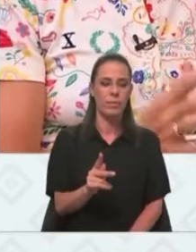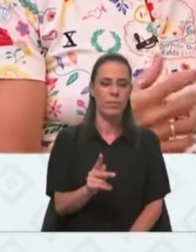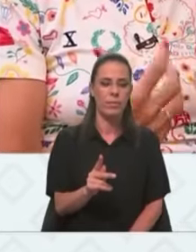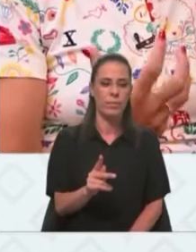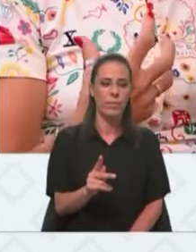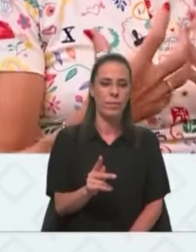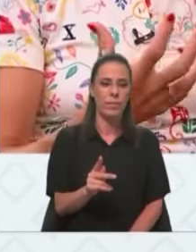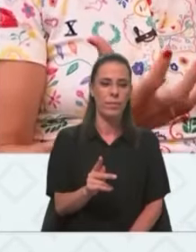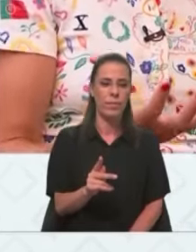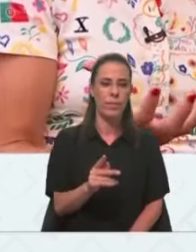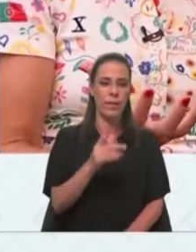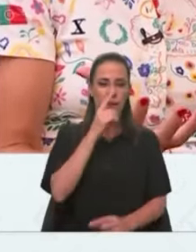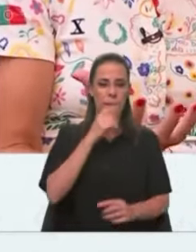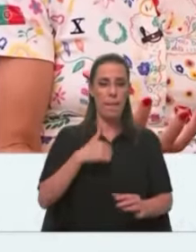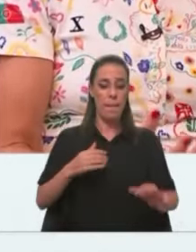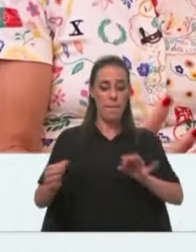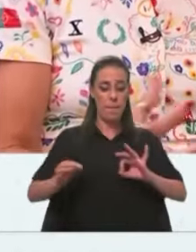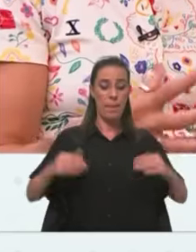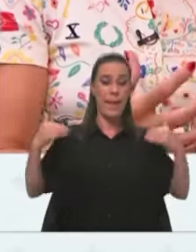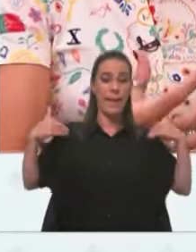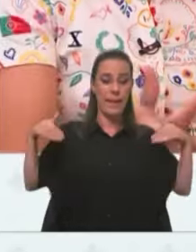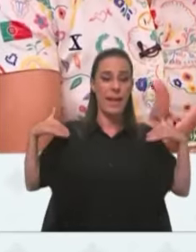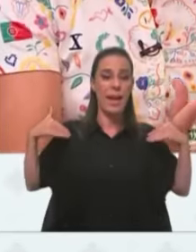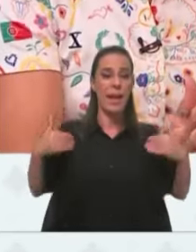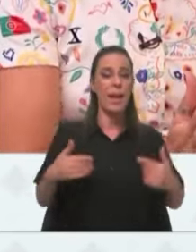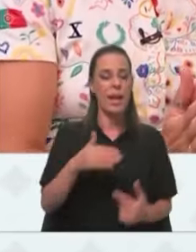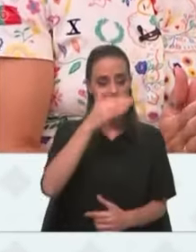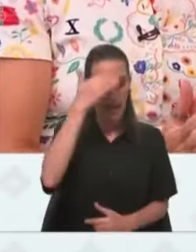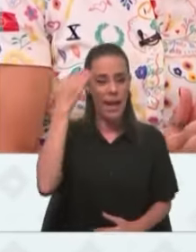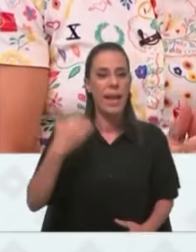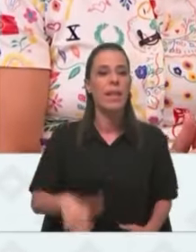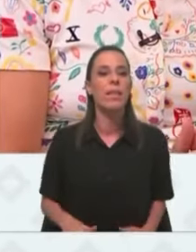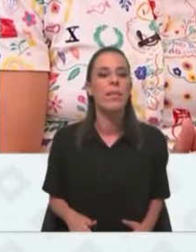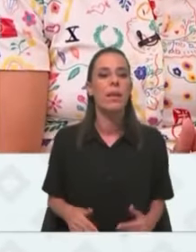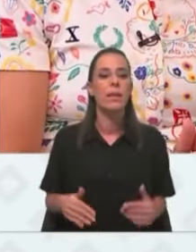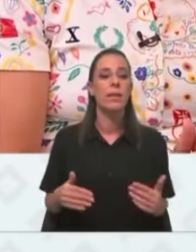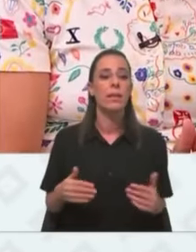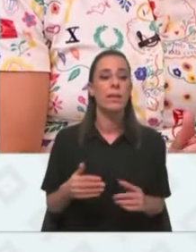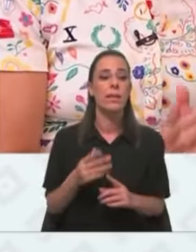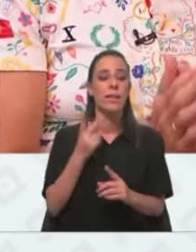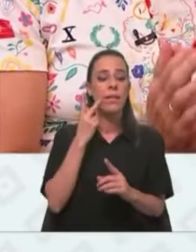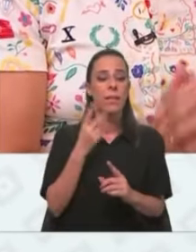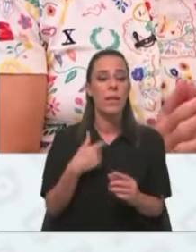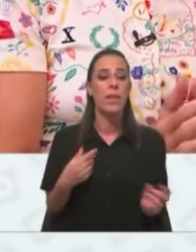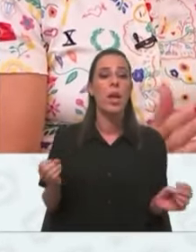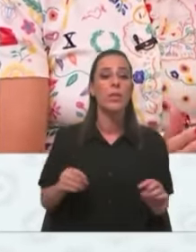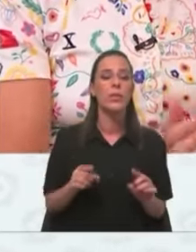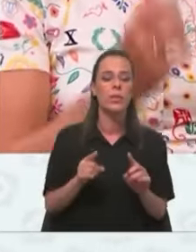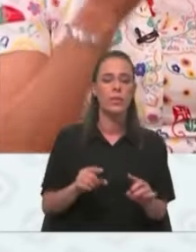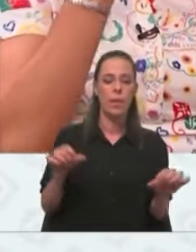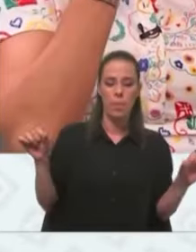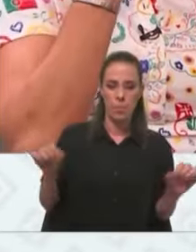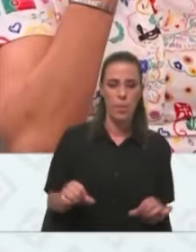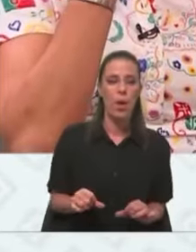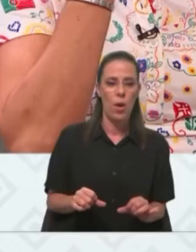muito... Quem se preparar 20 quilómetros já é duro, sem a preparação de vida, claro, foi ainda pior.